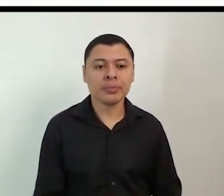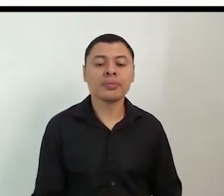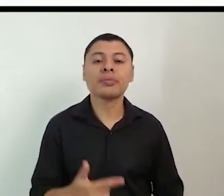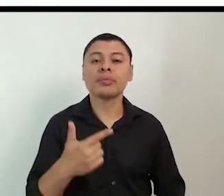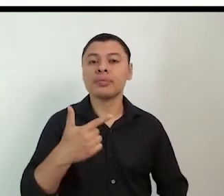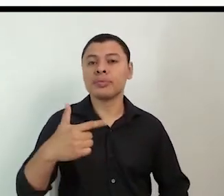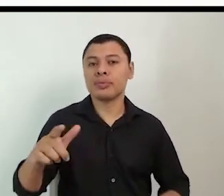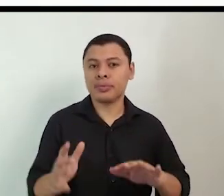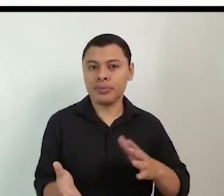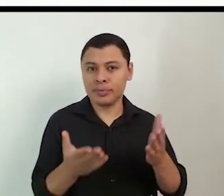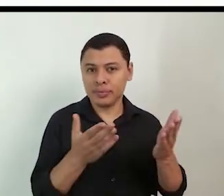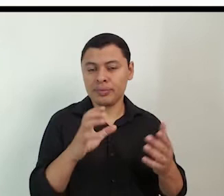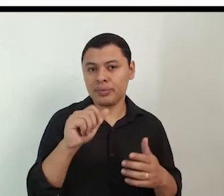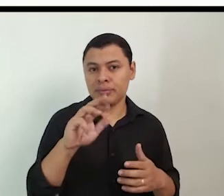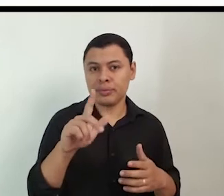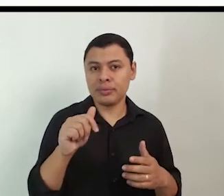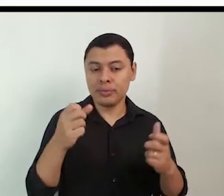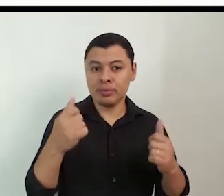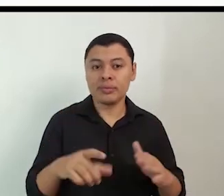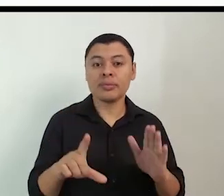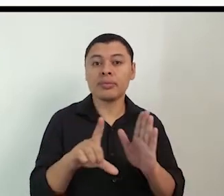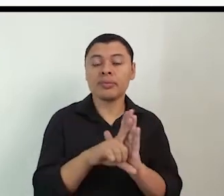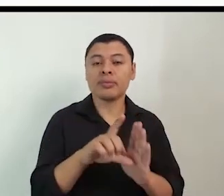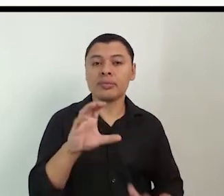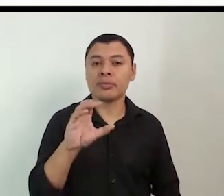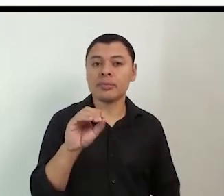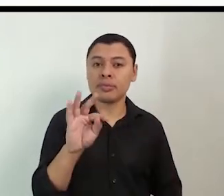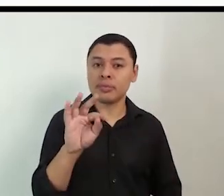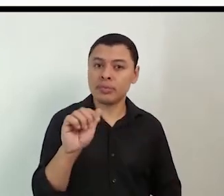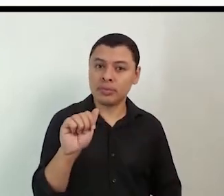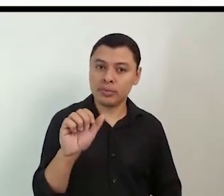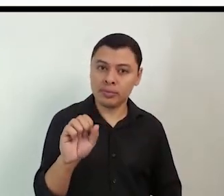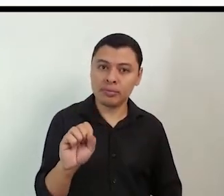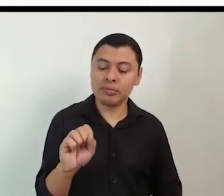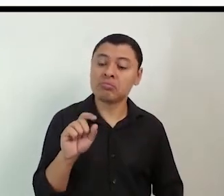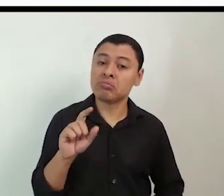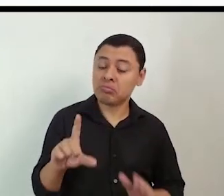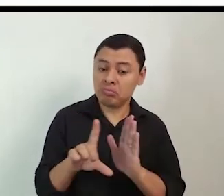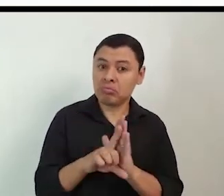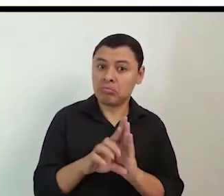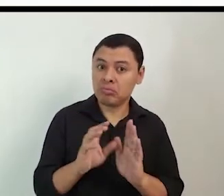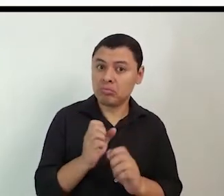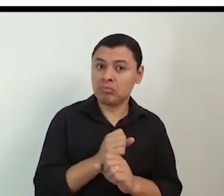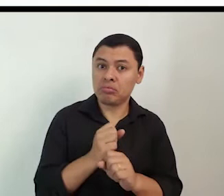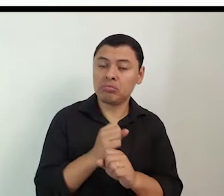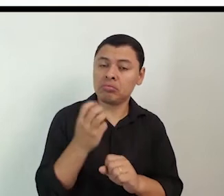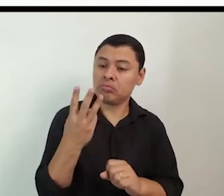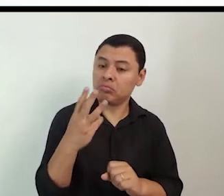ano a lei de cotas vai fazer 30 anos, agora em julho,